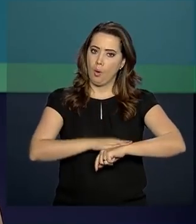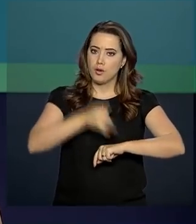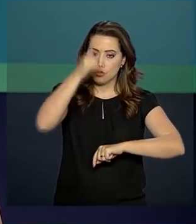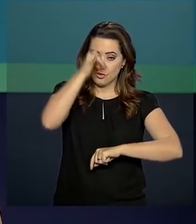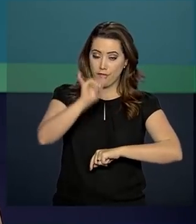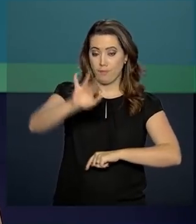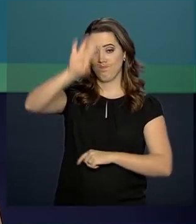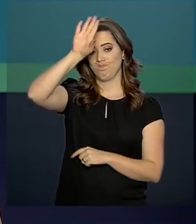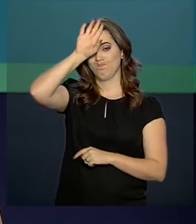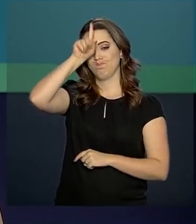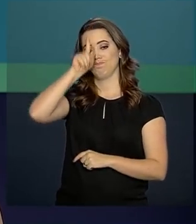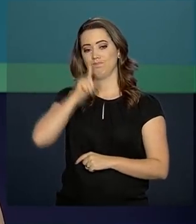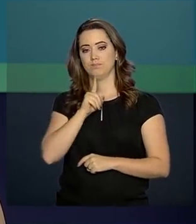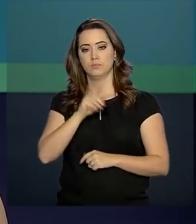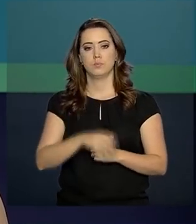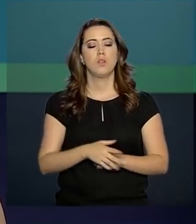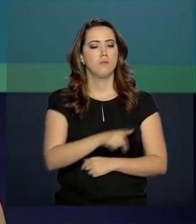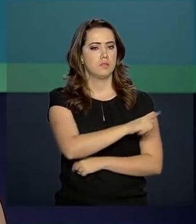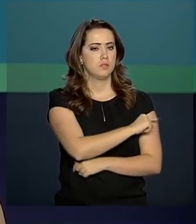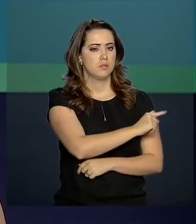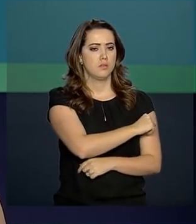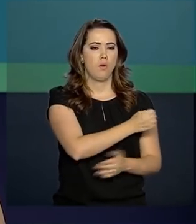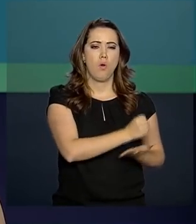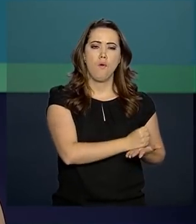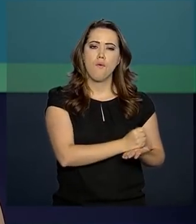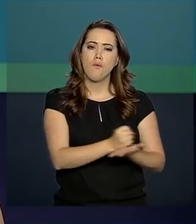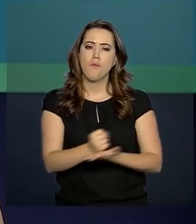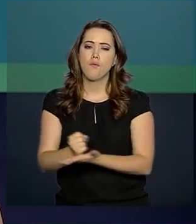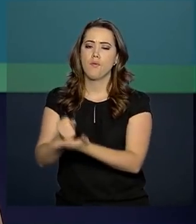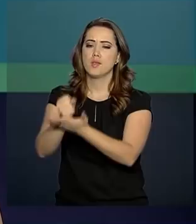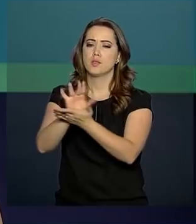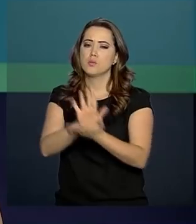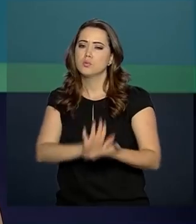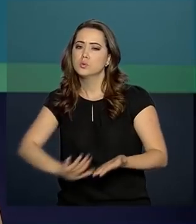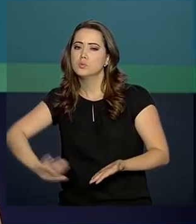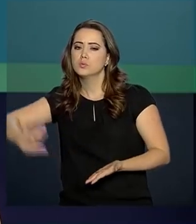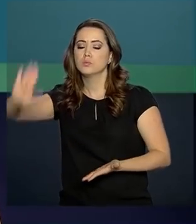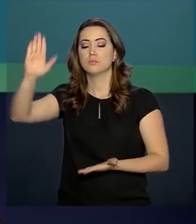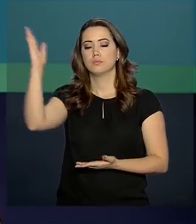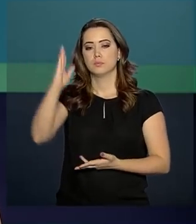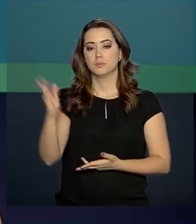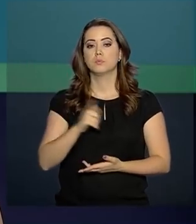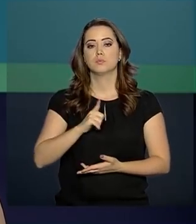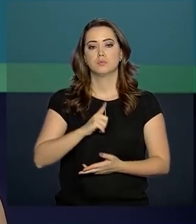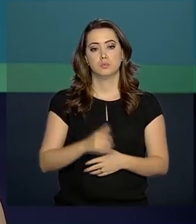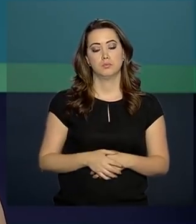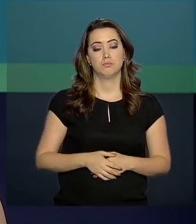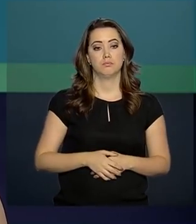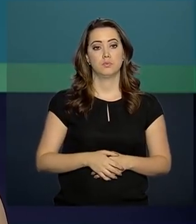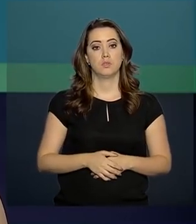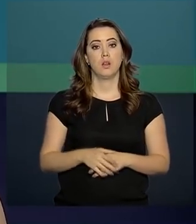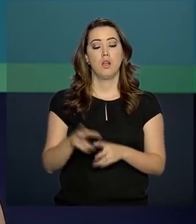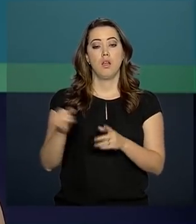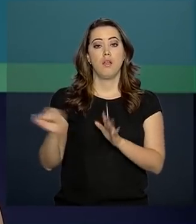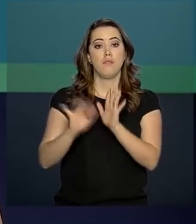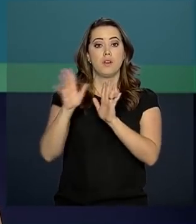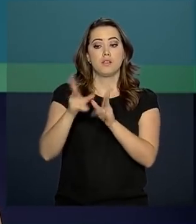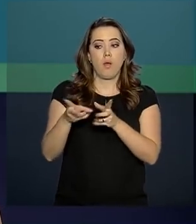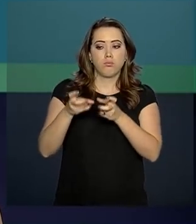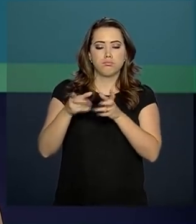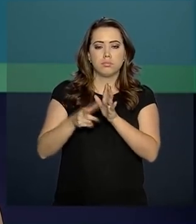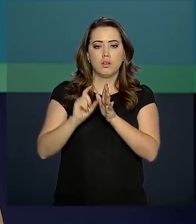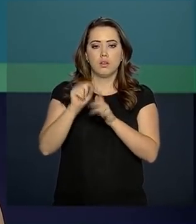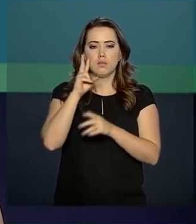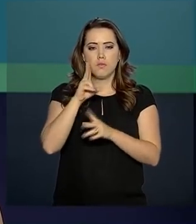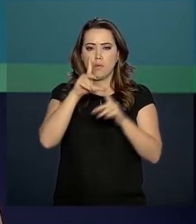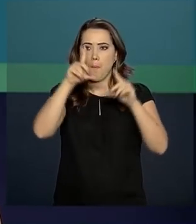da prevenção contra a febre amarela. Vacinas estão disponíveis em postos de saúde de todo o país. Prévia da inflação registra